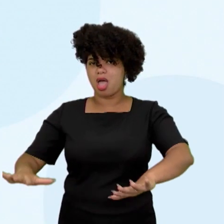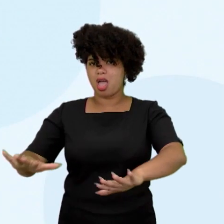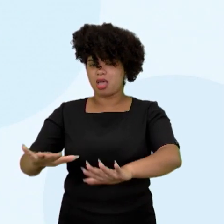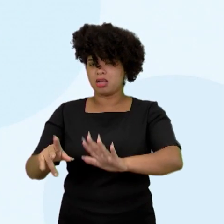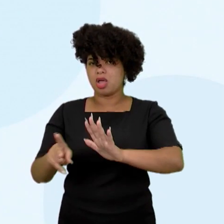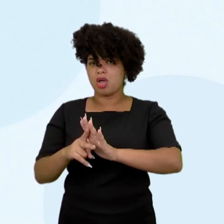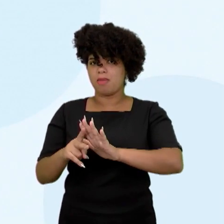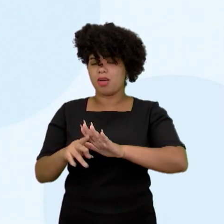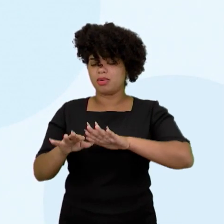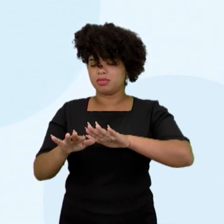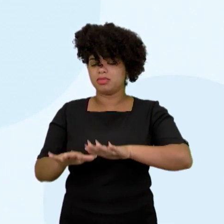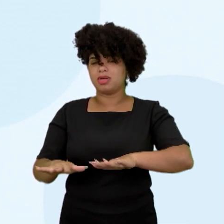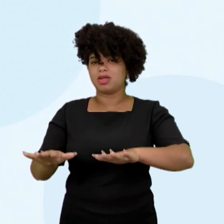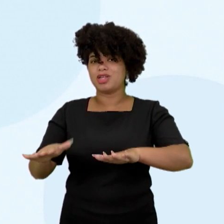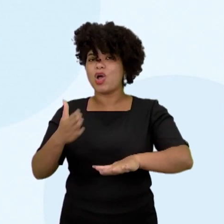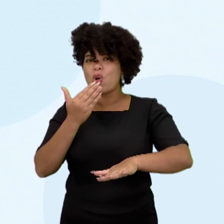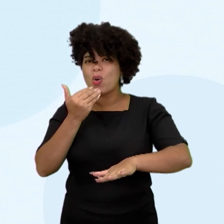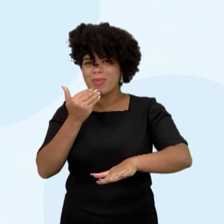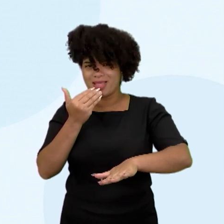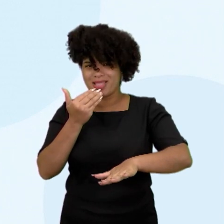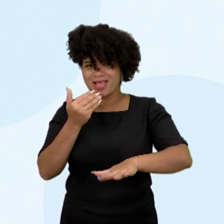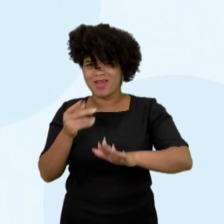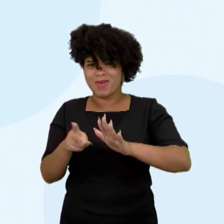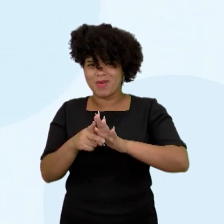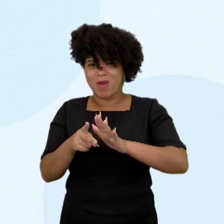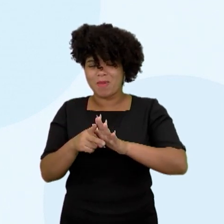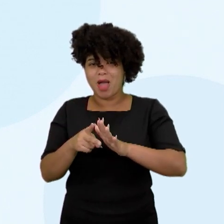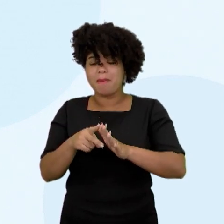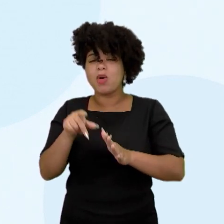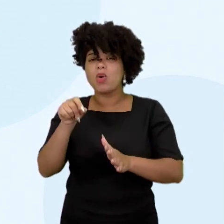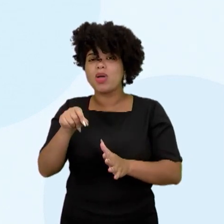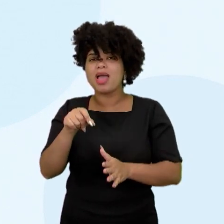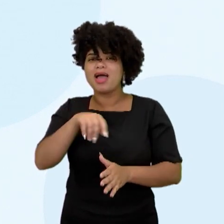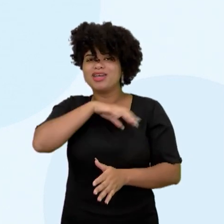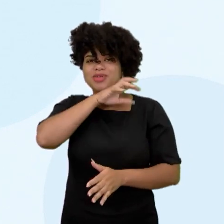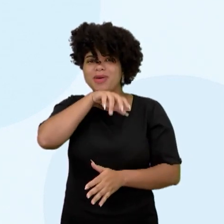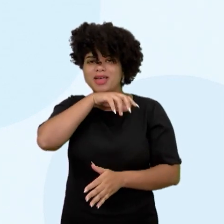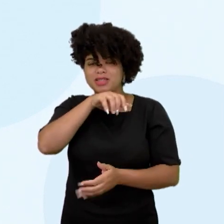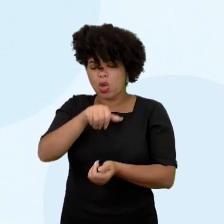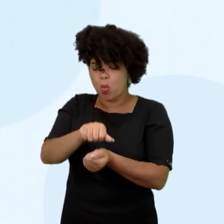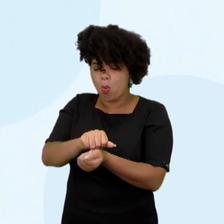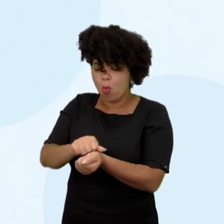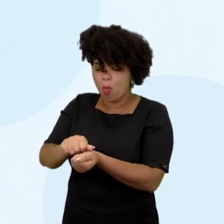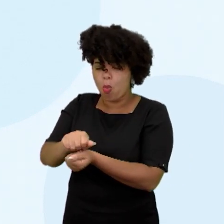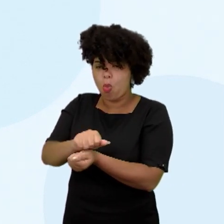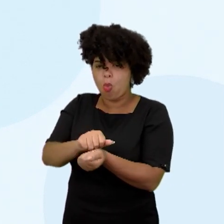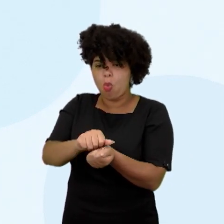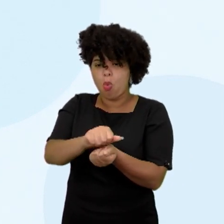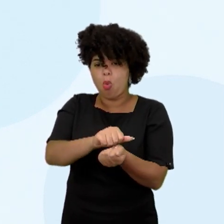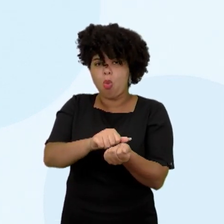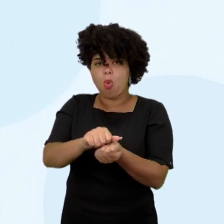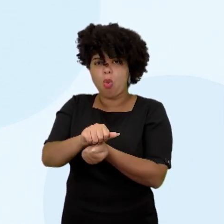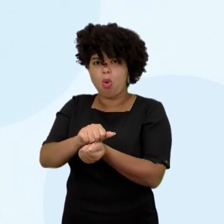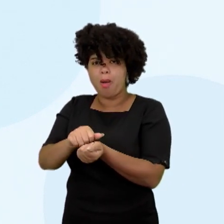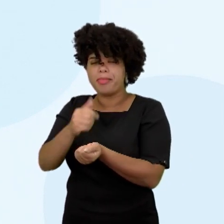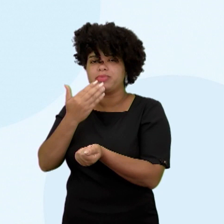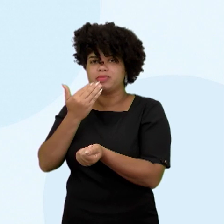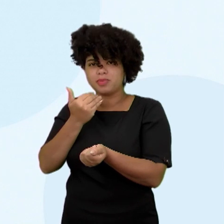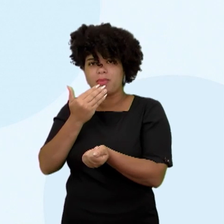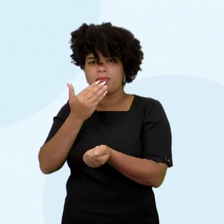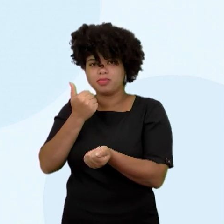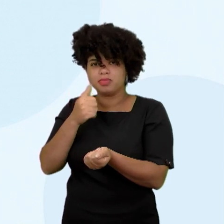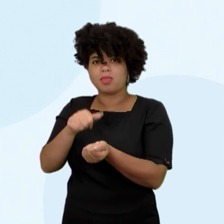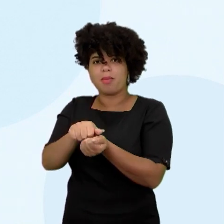a terra para diversas situações, né? Então vamos ver aí a questão também da pastagem. Na pastagem também, né? A região